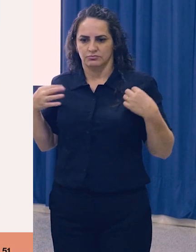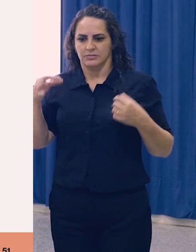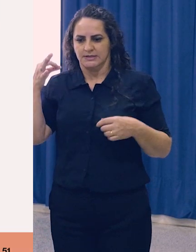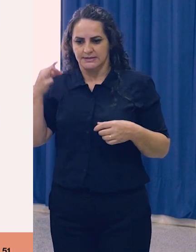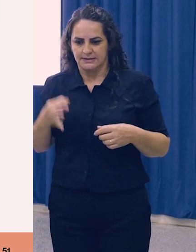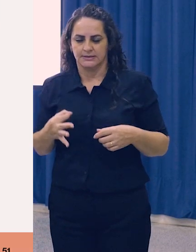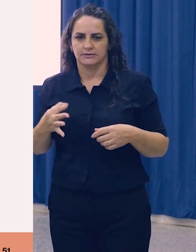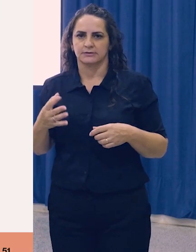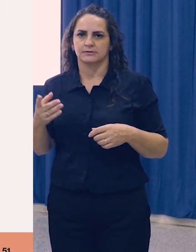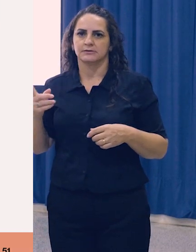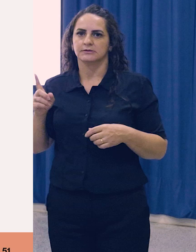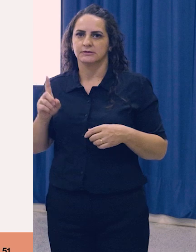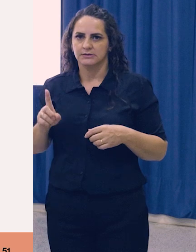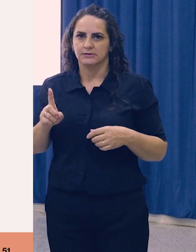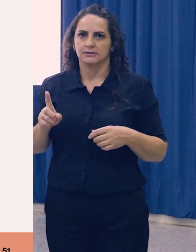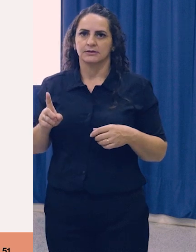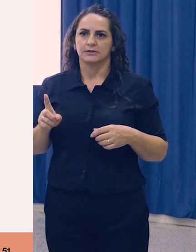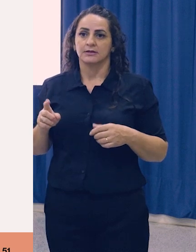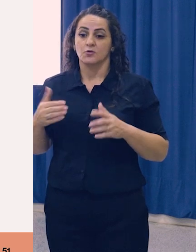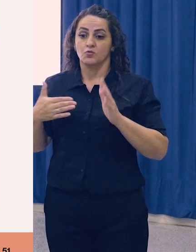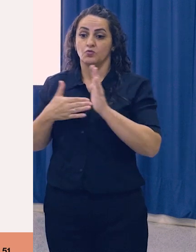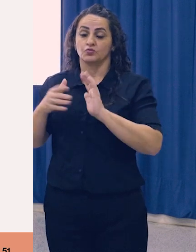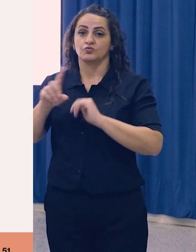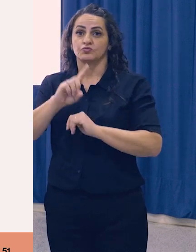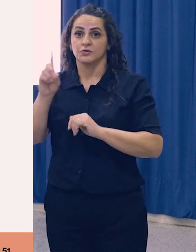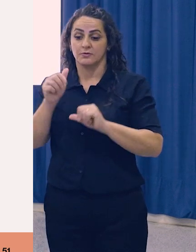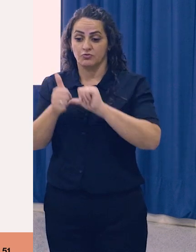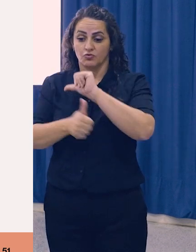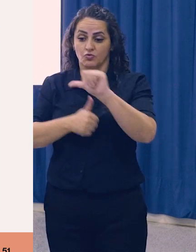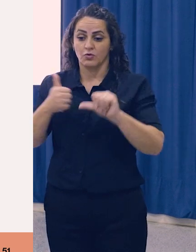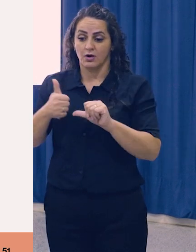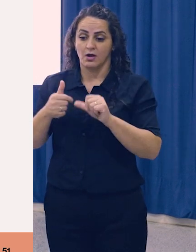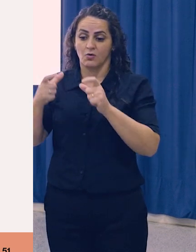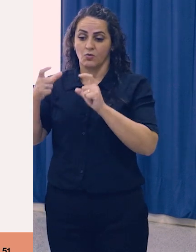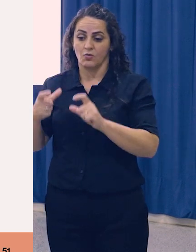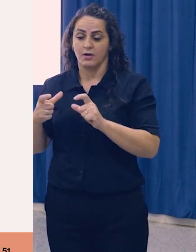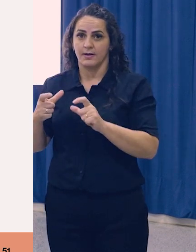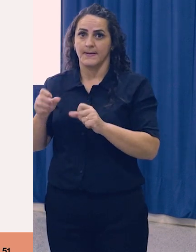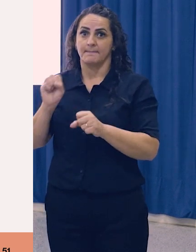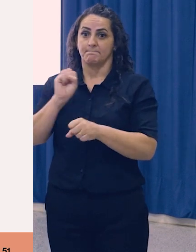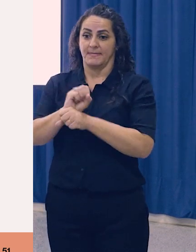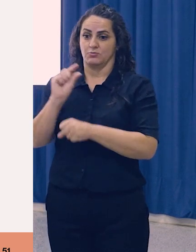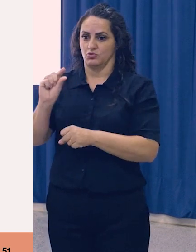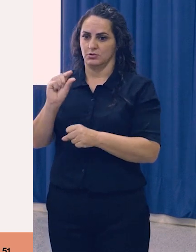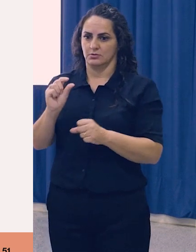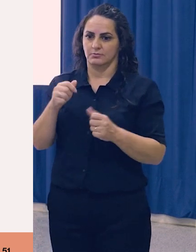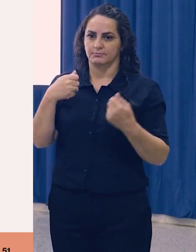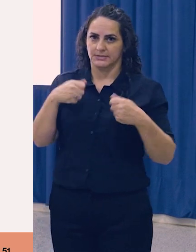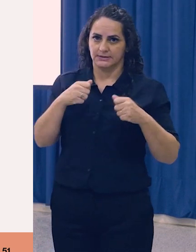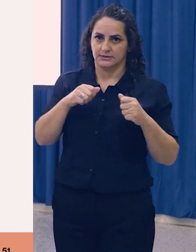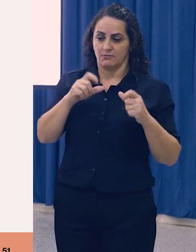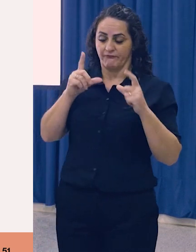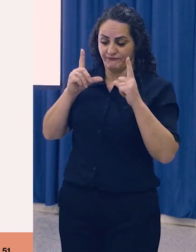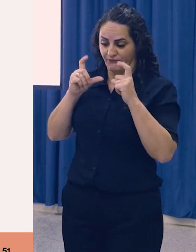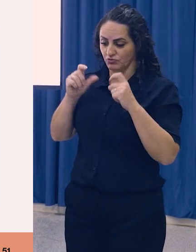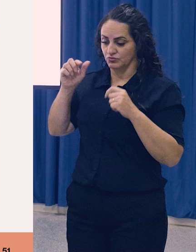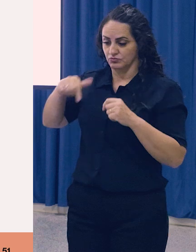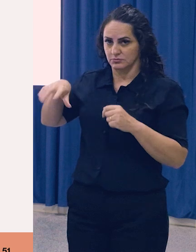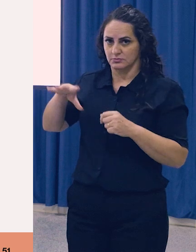roupa naquela diária, e eles querem mudar a cena. Não, calma aí, gente, segura aqui, ó, tá no nosso cronograma que a gente precisa tirar uma